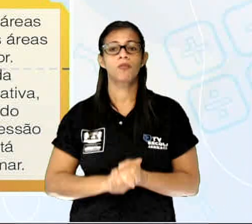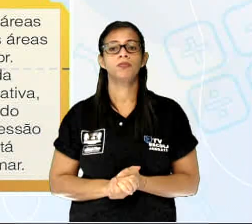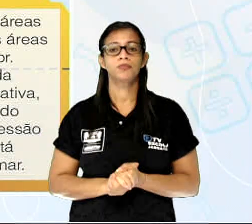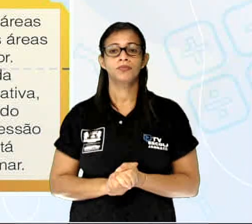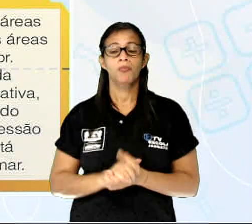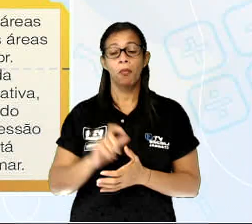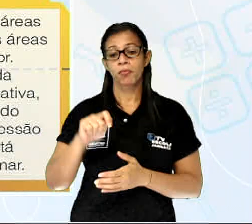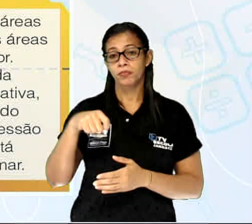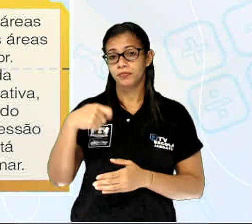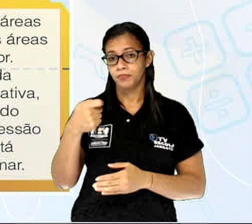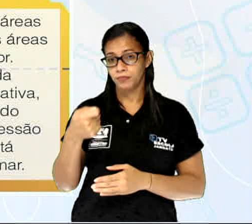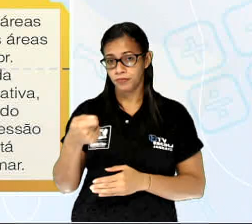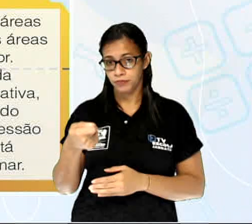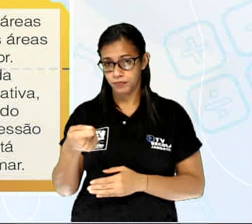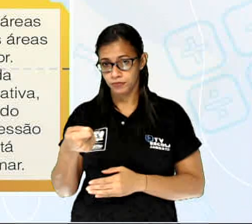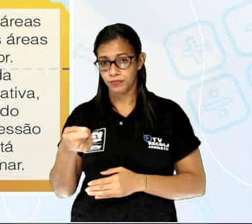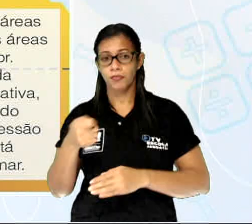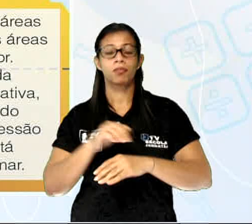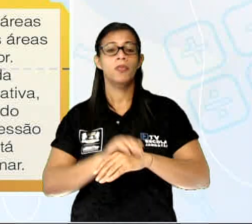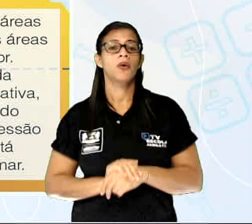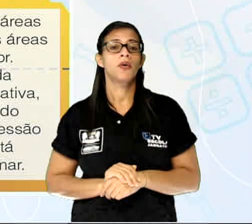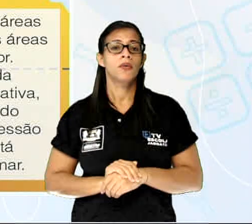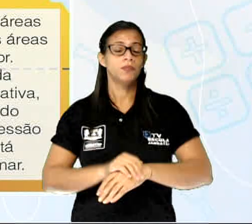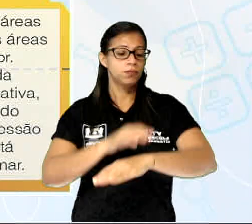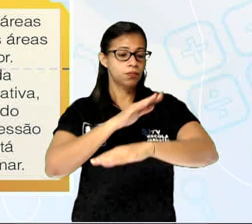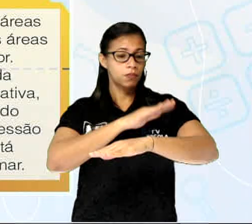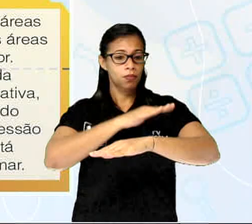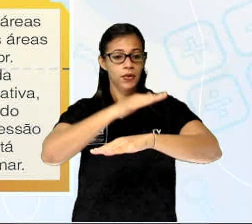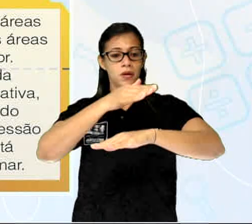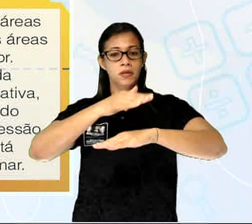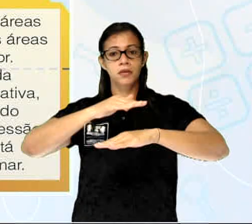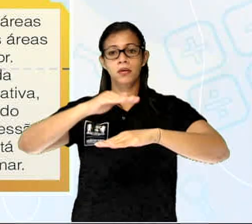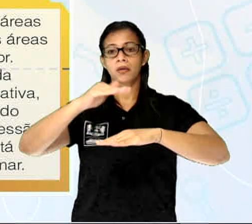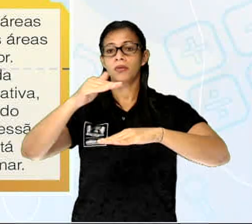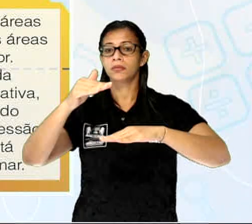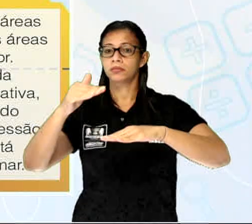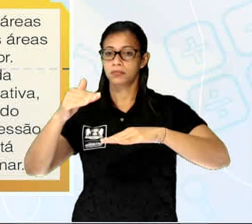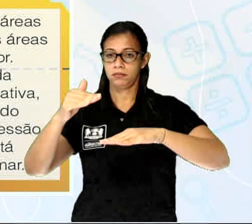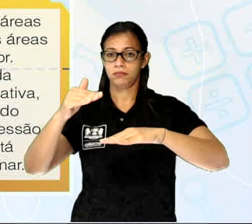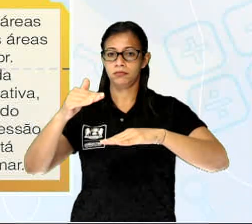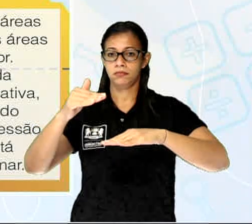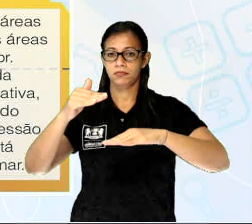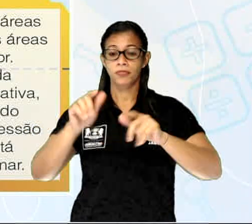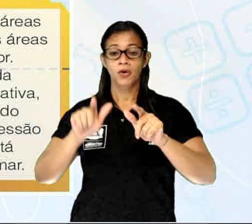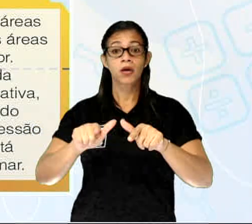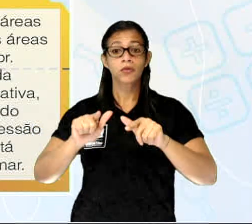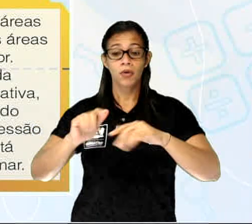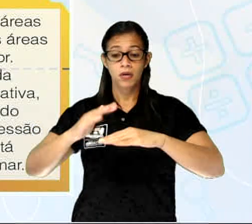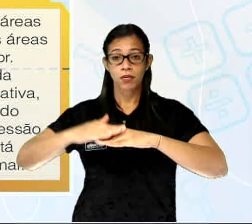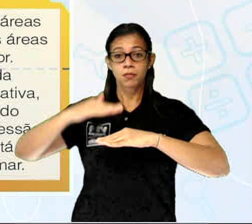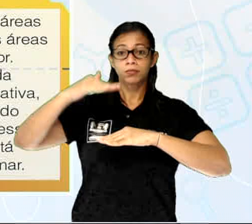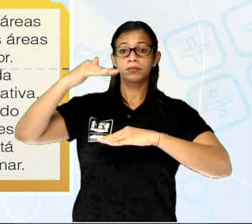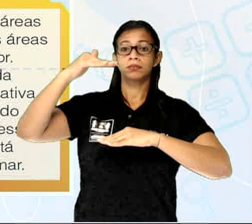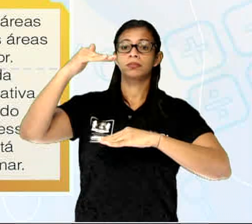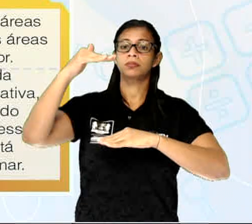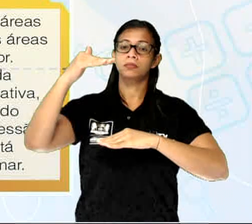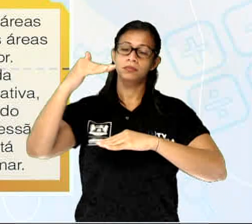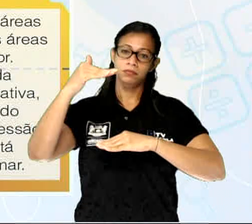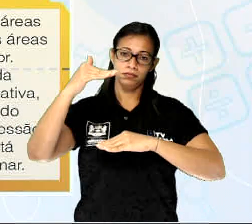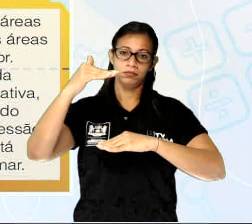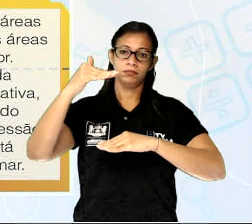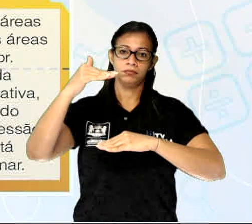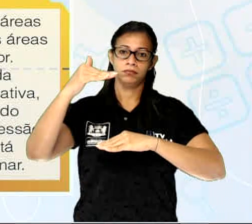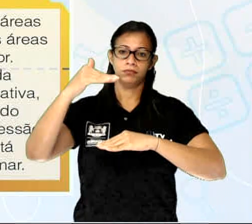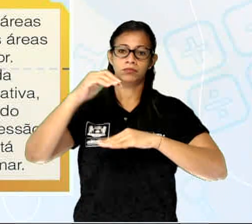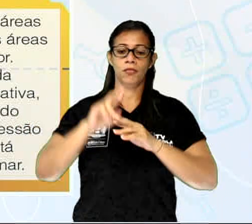que planaltos são os terrenos mais altos que as planícies, com altitudes acima de